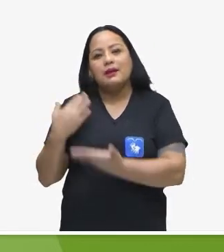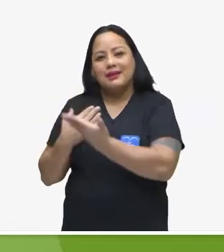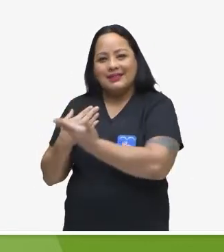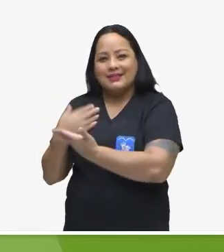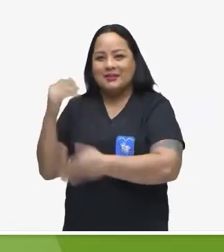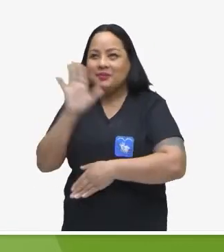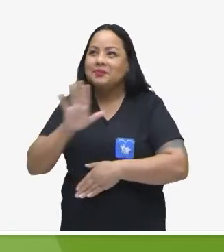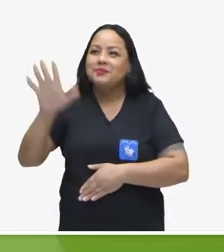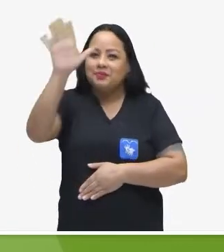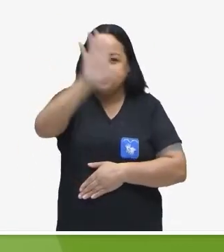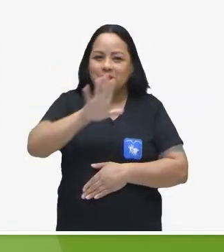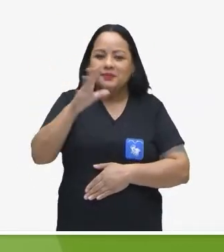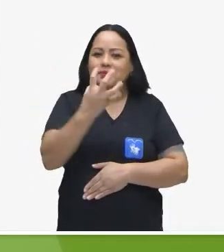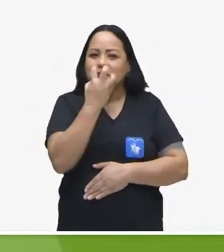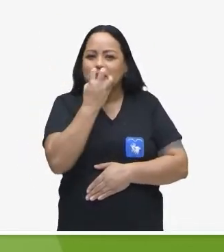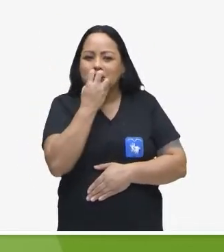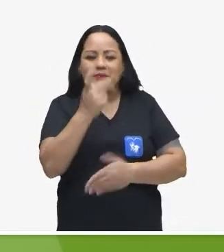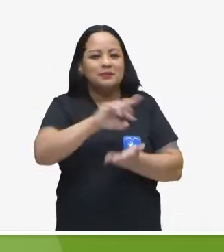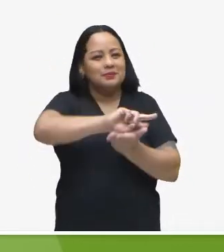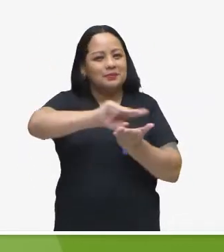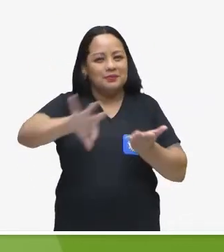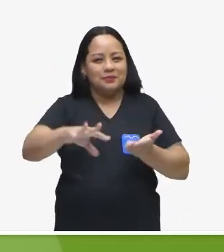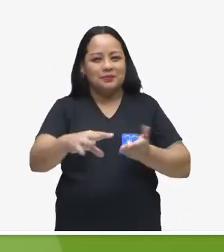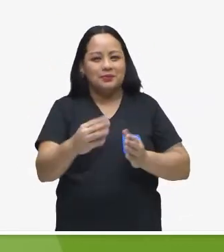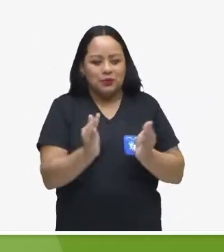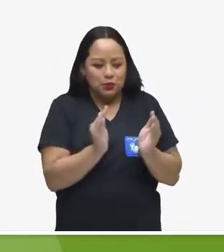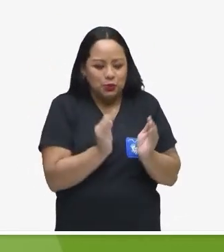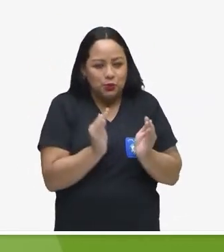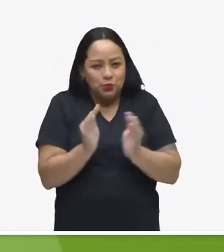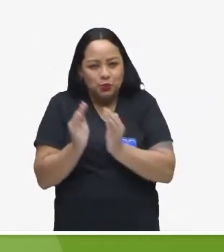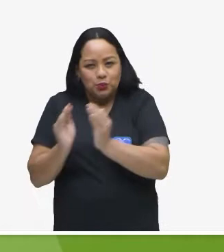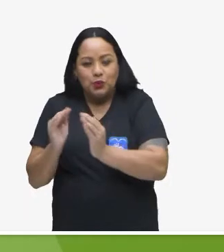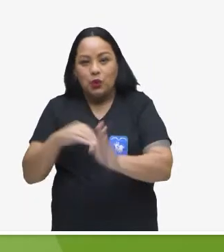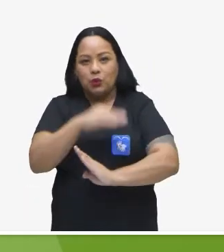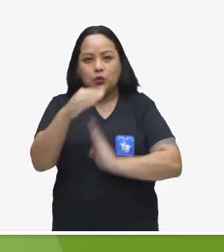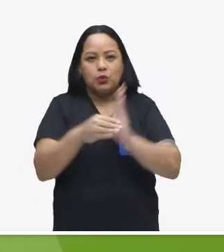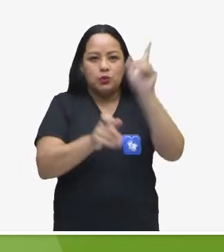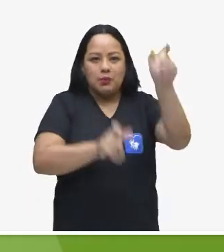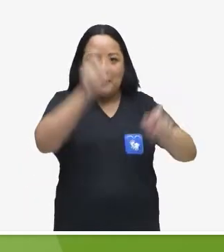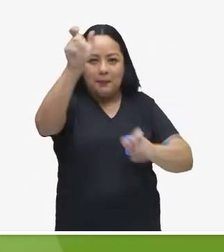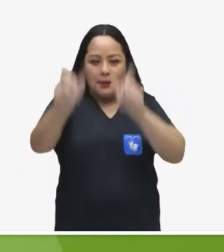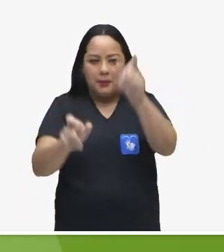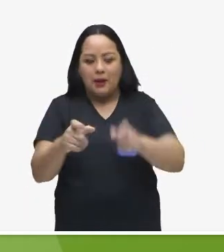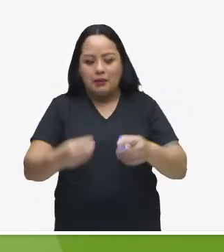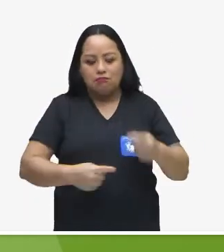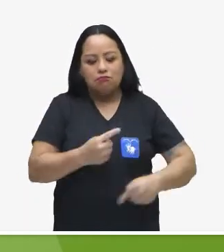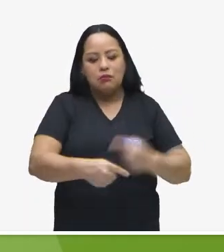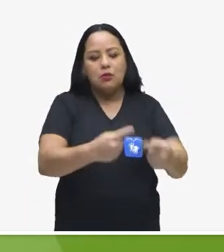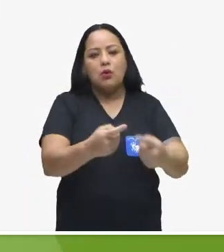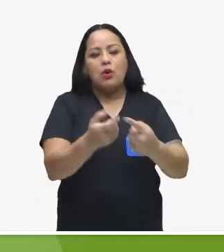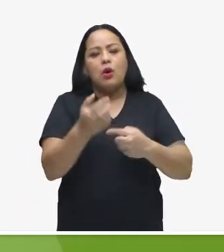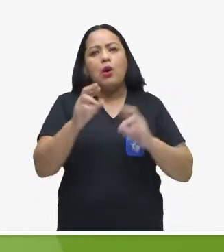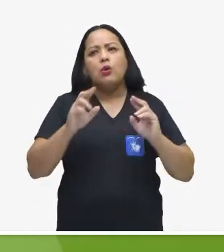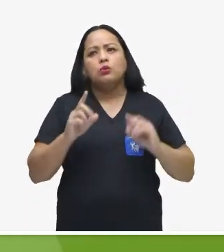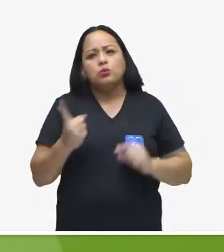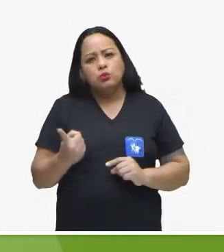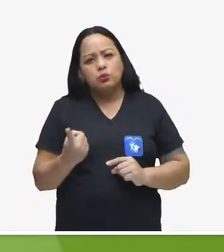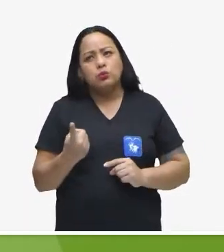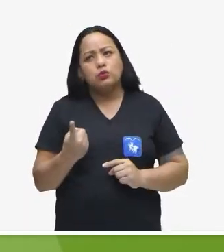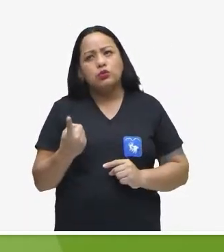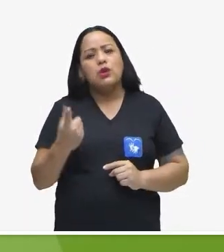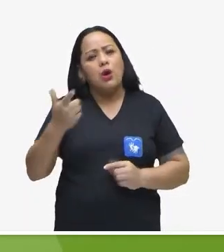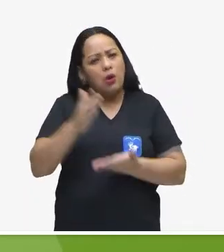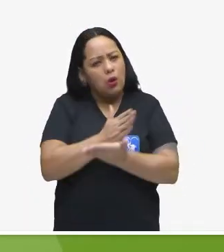com seus filhotinhos, né? Então, todos os seres vivos se reproduzem. Uns se reproduzem de forma